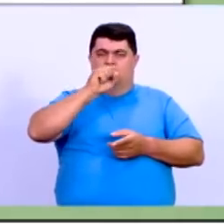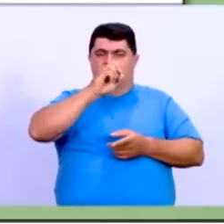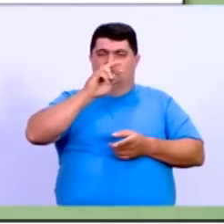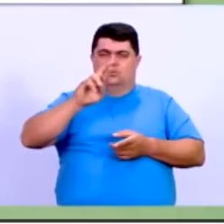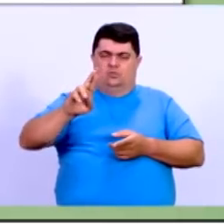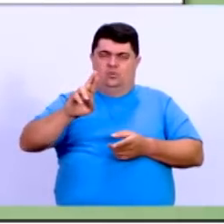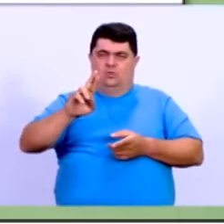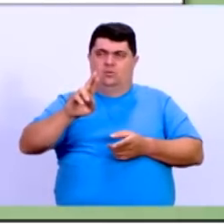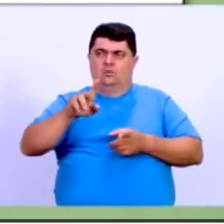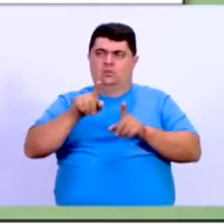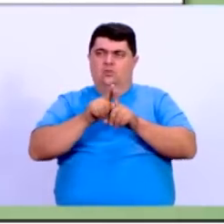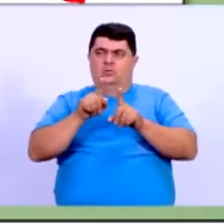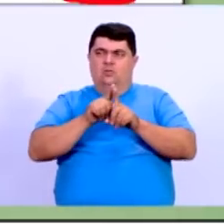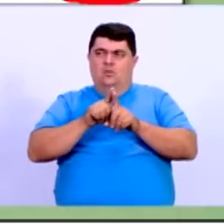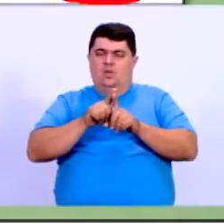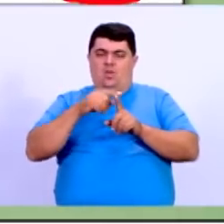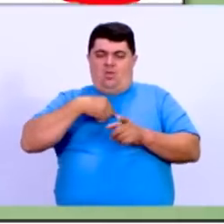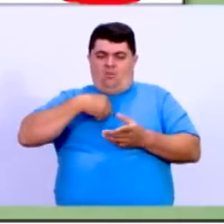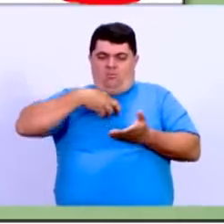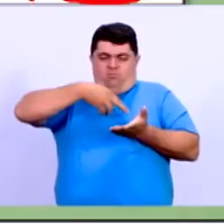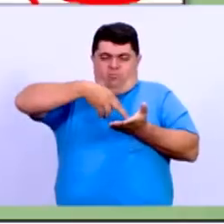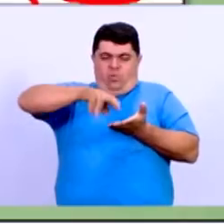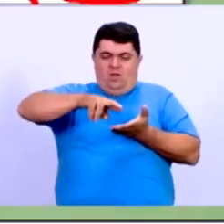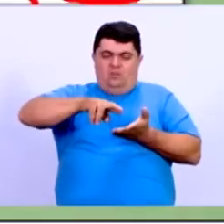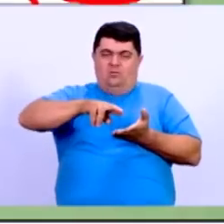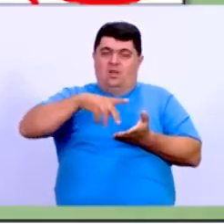e nós temos a figura do receptor,